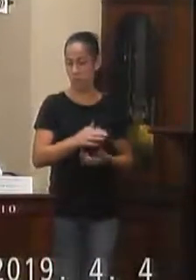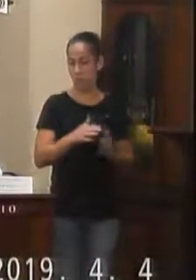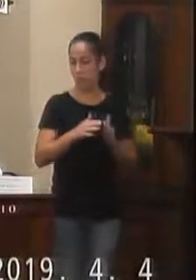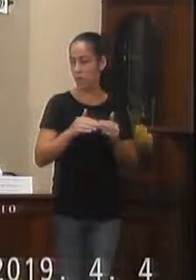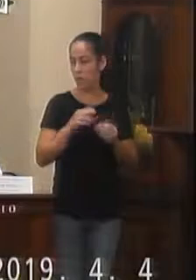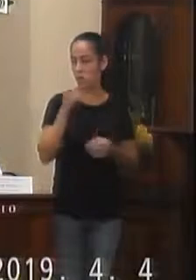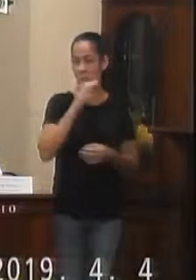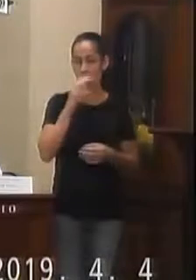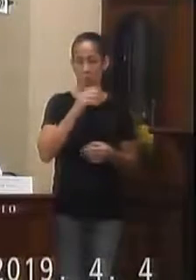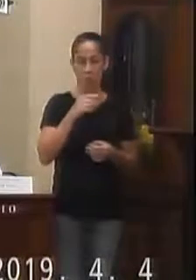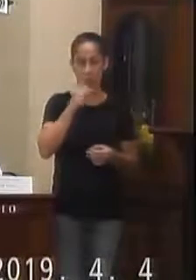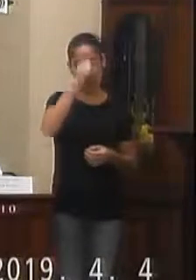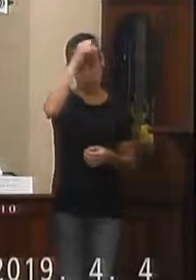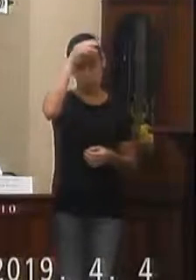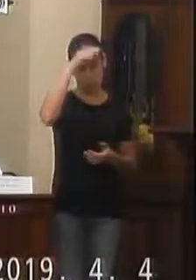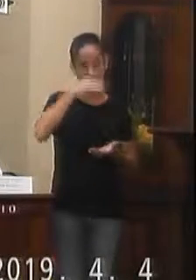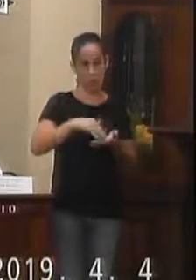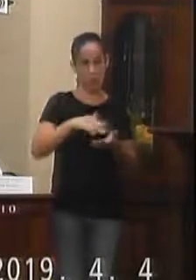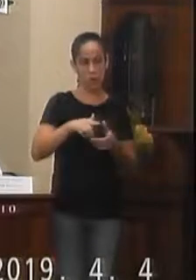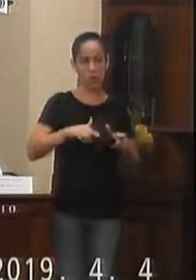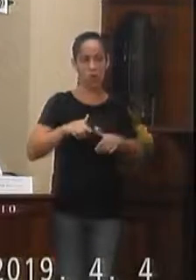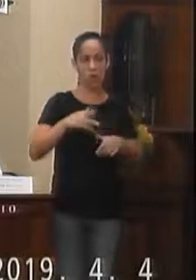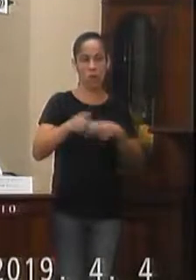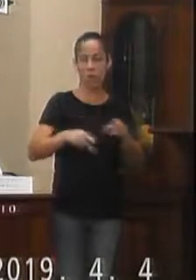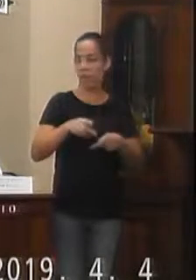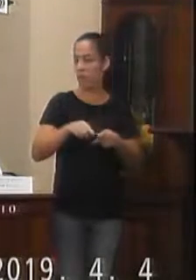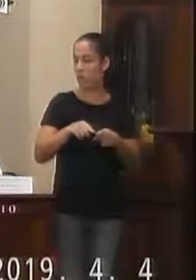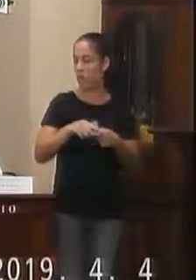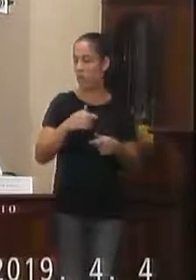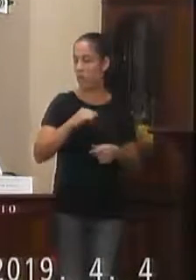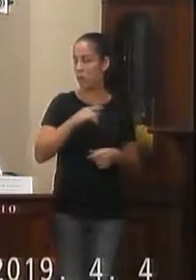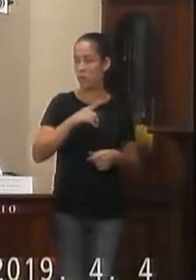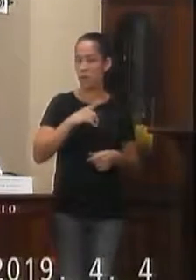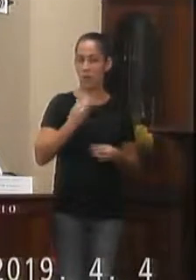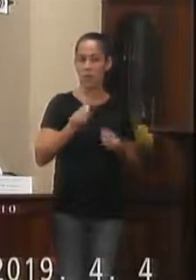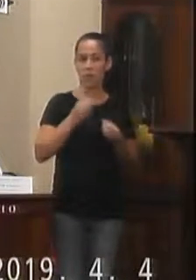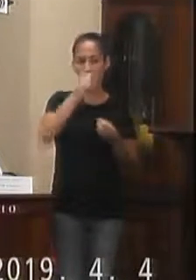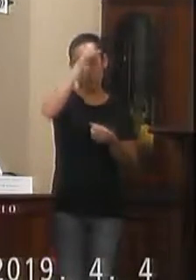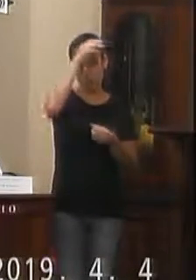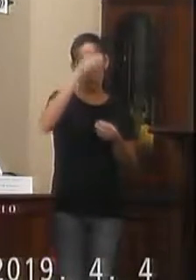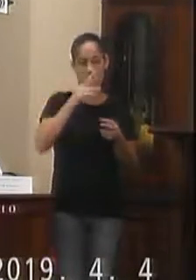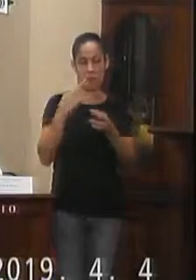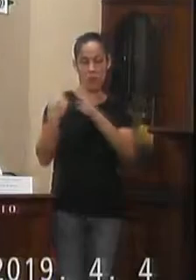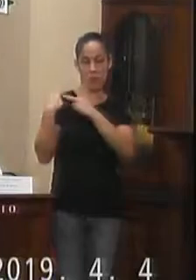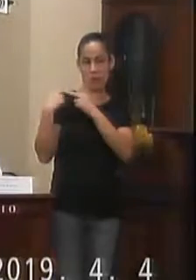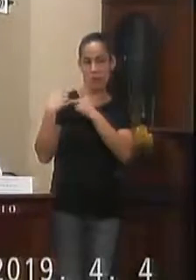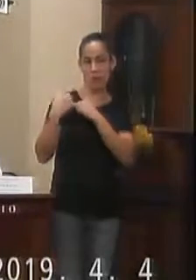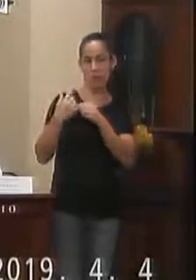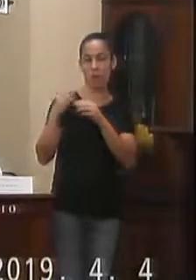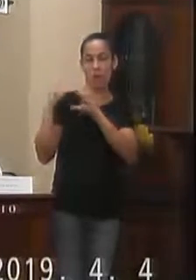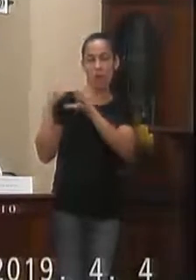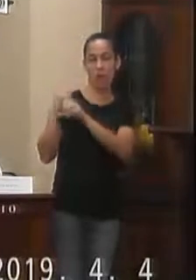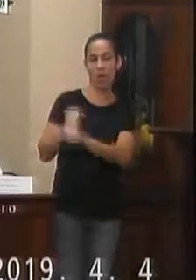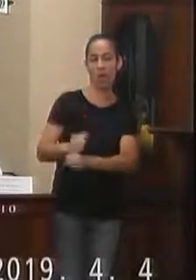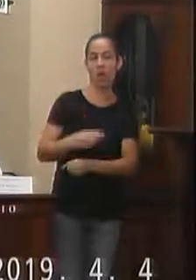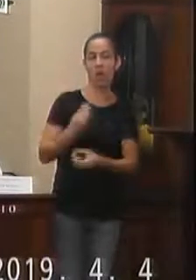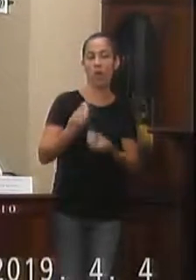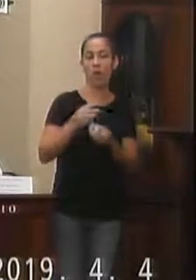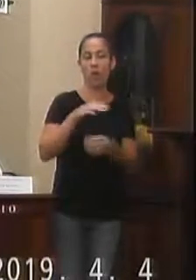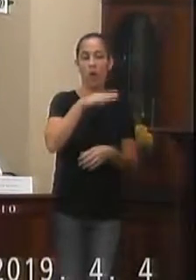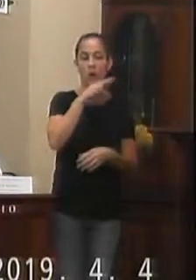regime de urgência, ao prefeito e ao secretário de Serviços Públicos, se existe algum setor na prefeitura responsável pelo recolhimento de animais de grande porte, como